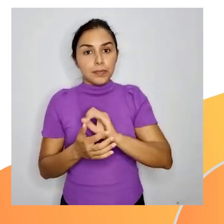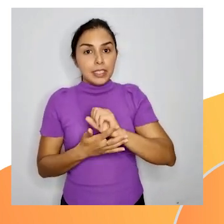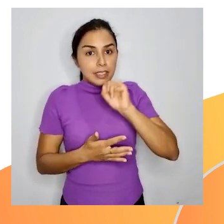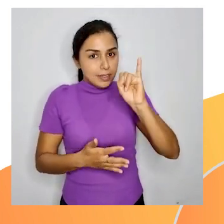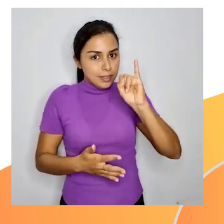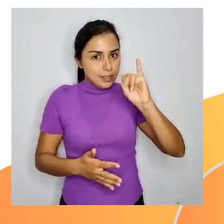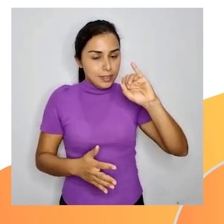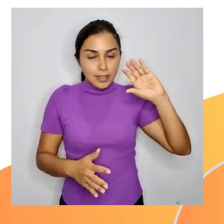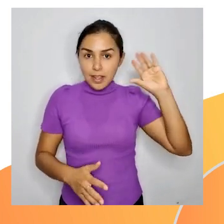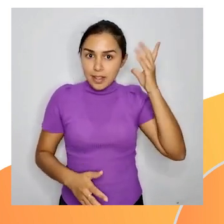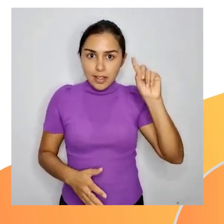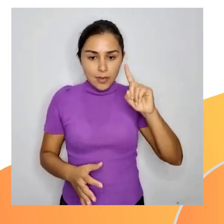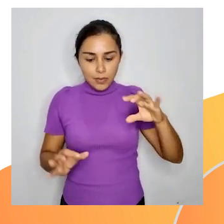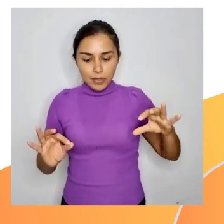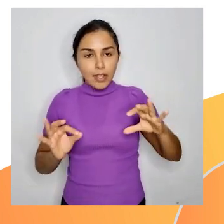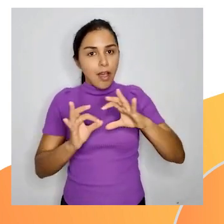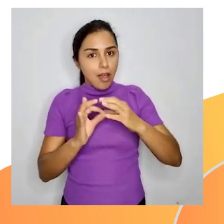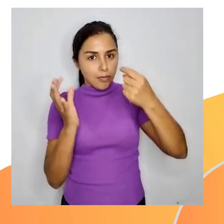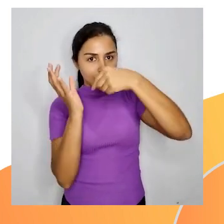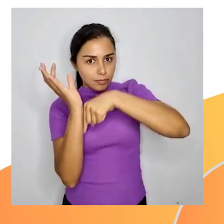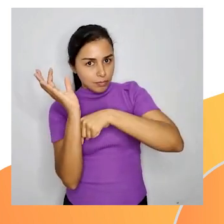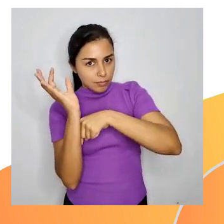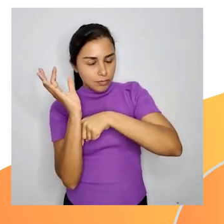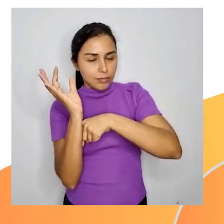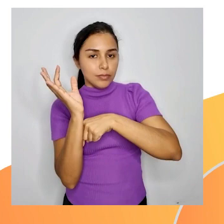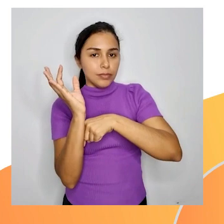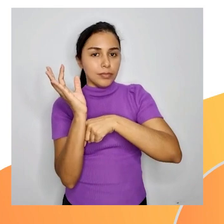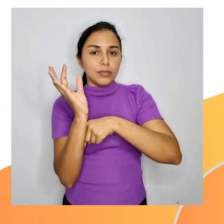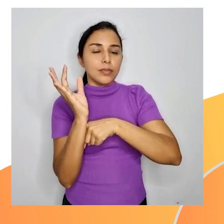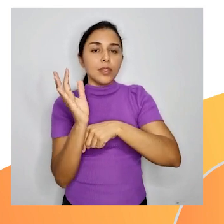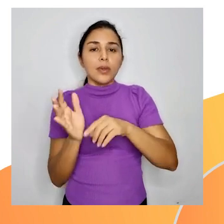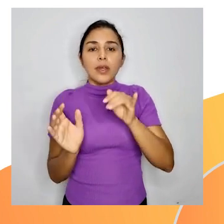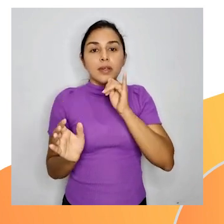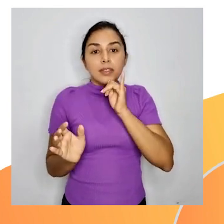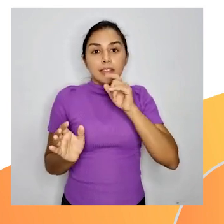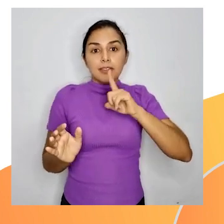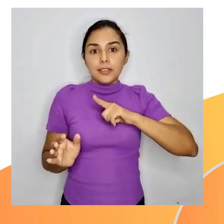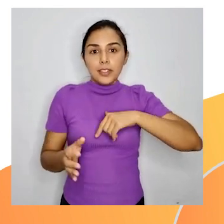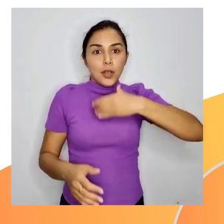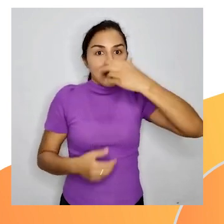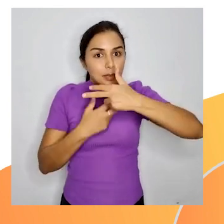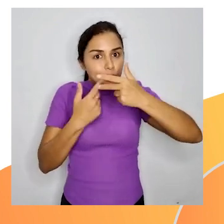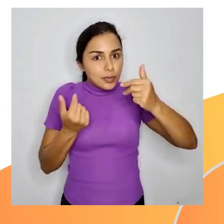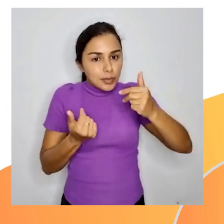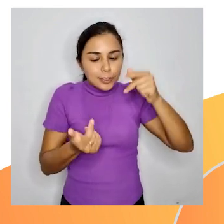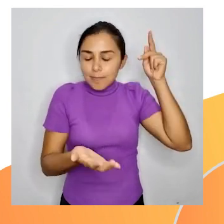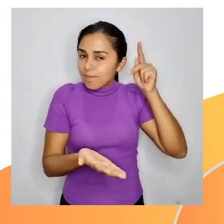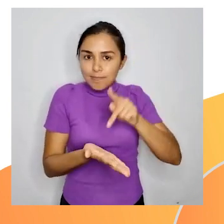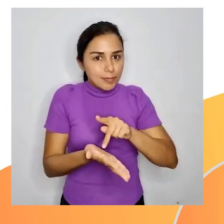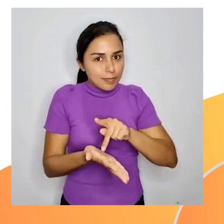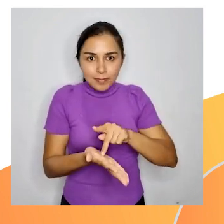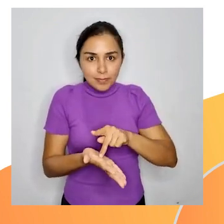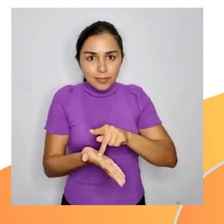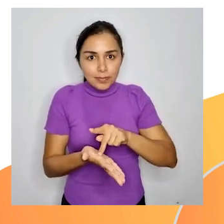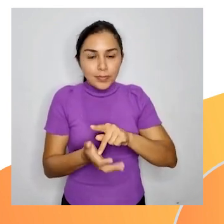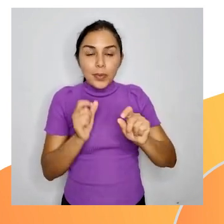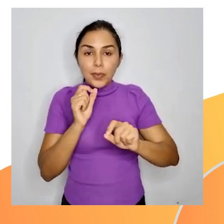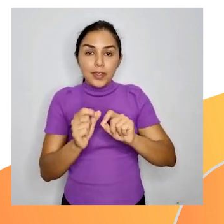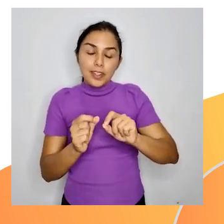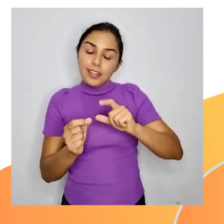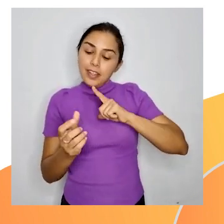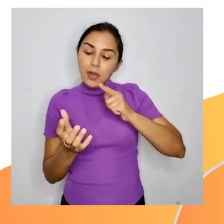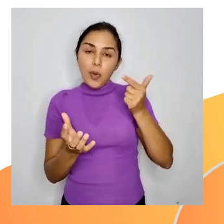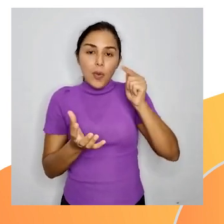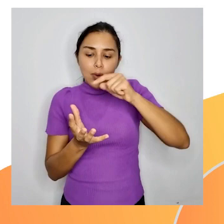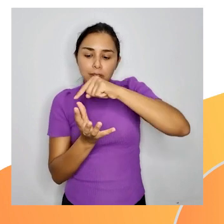ocorrido a fecundação. Como exemplo de pseudofruto, nós temos, lembra? Pseudofrutos são os frutos originários de outra